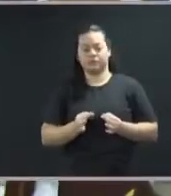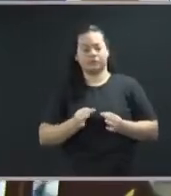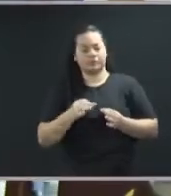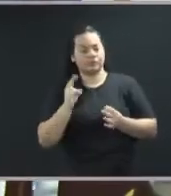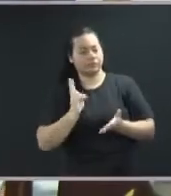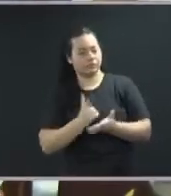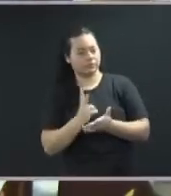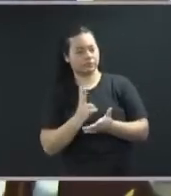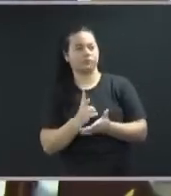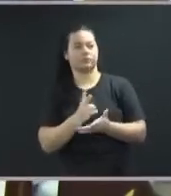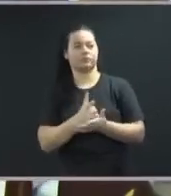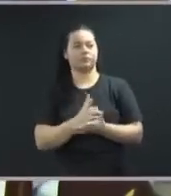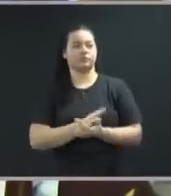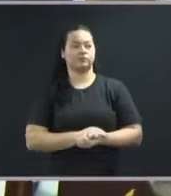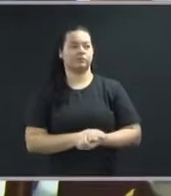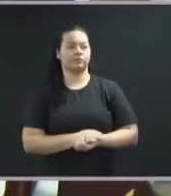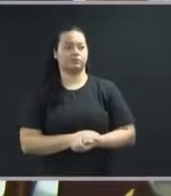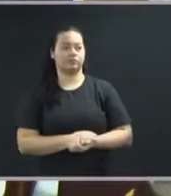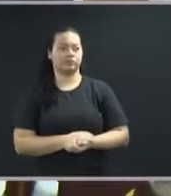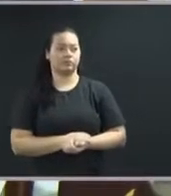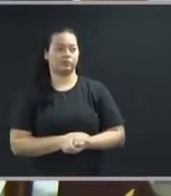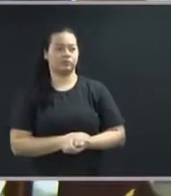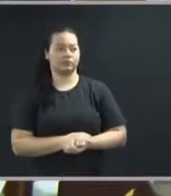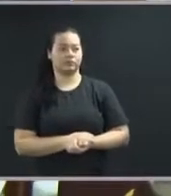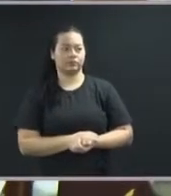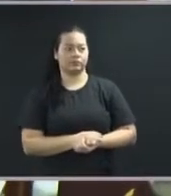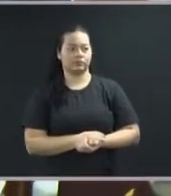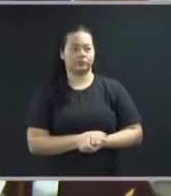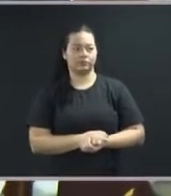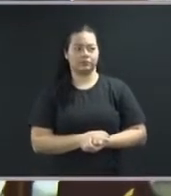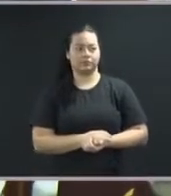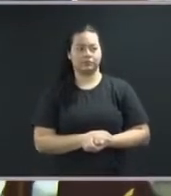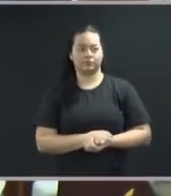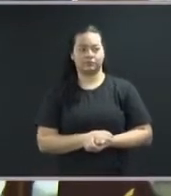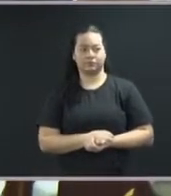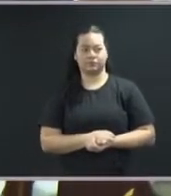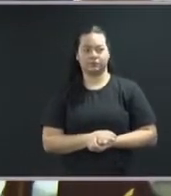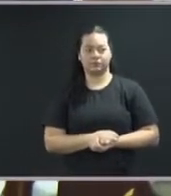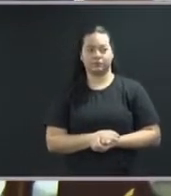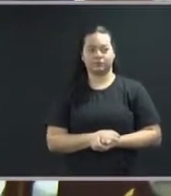em Sencleia, para que a recebais. Paulo está dizendo: receba